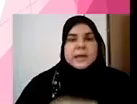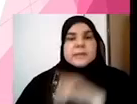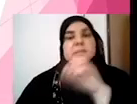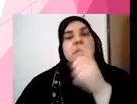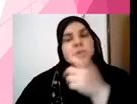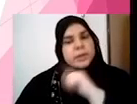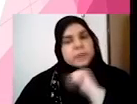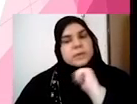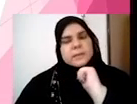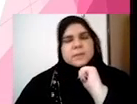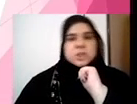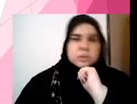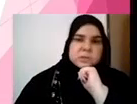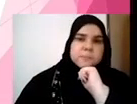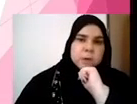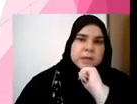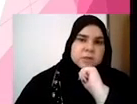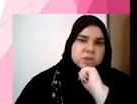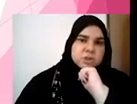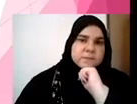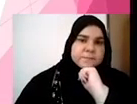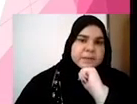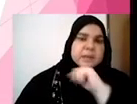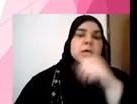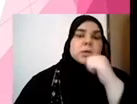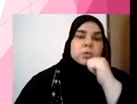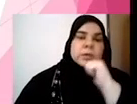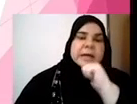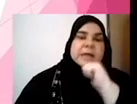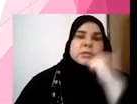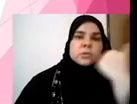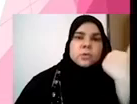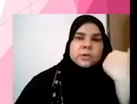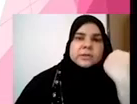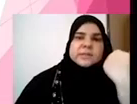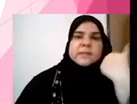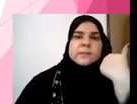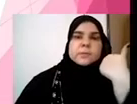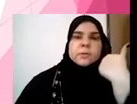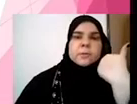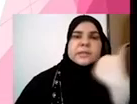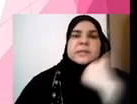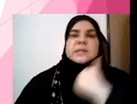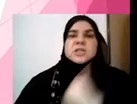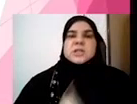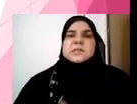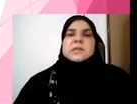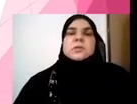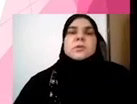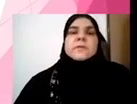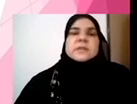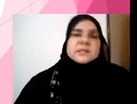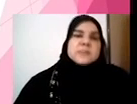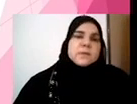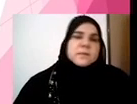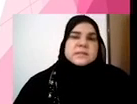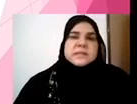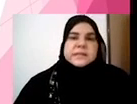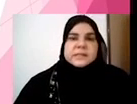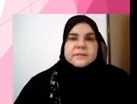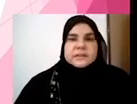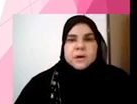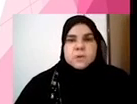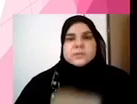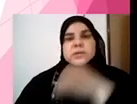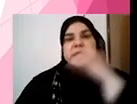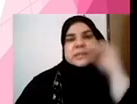entre 1 e 10, só que aí eu tenho que mexer no expoente, né? No caso do outro exemplo, eu não poderia deixar escrito 95 vezes